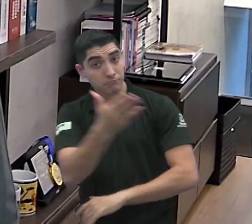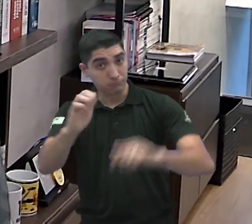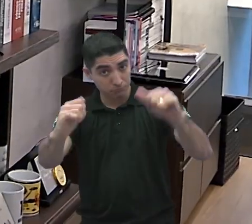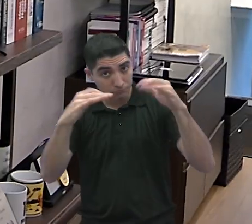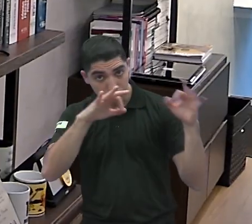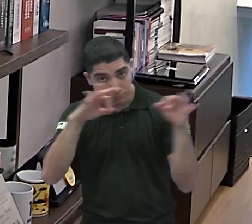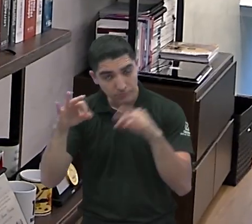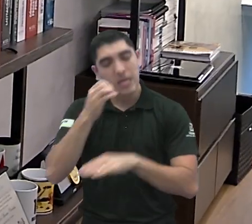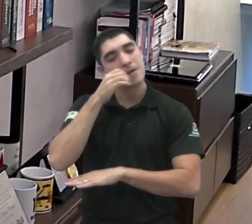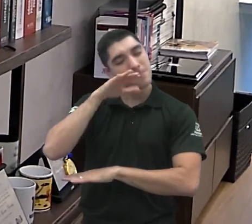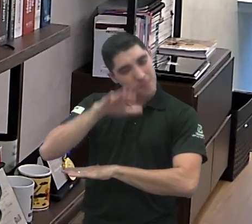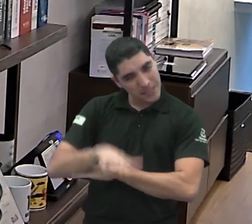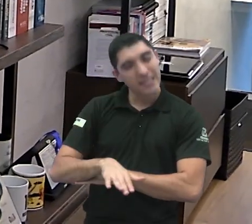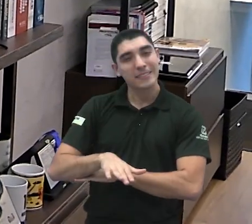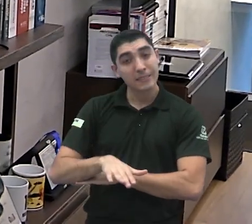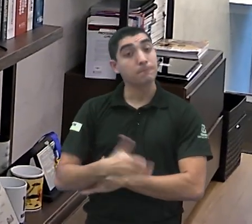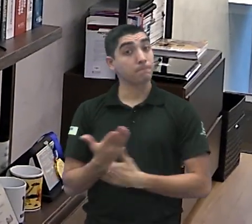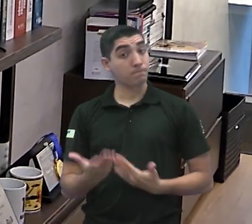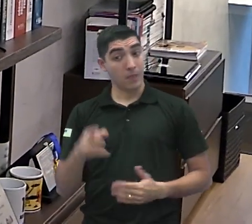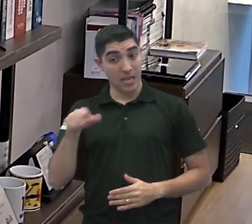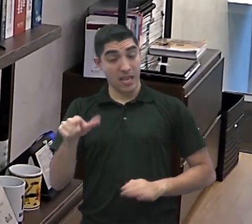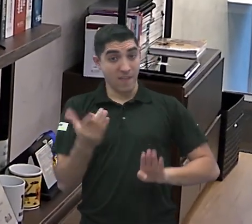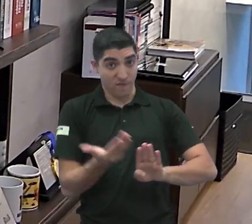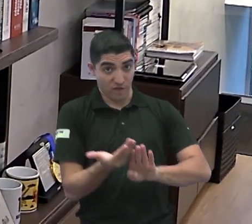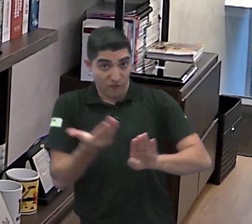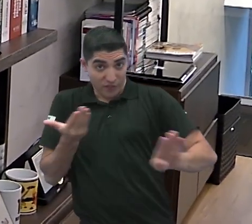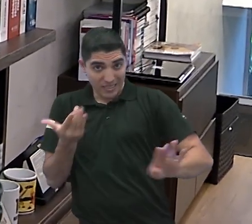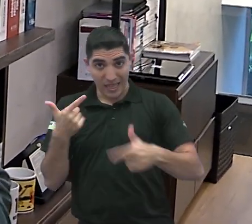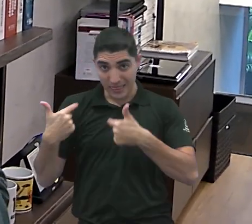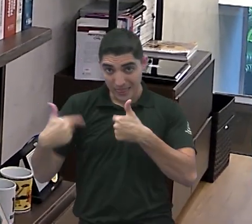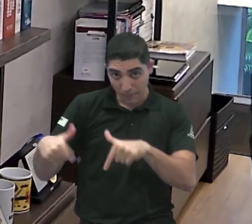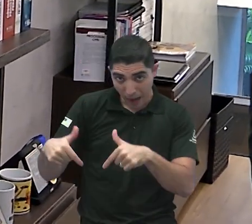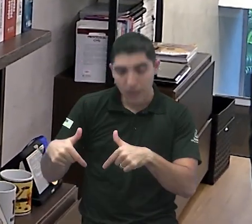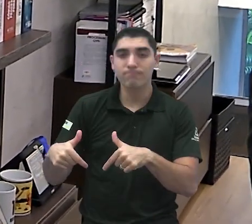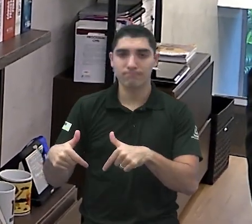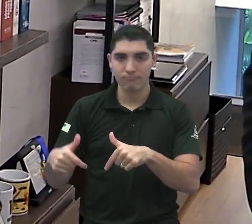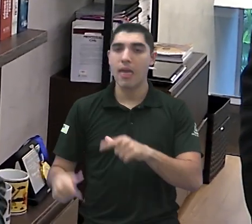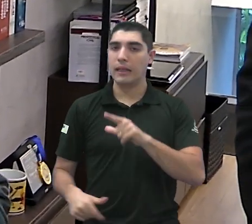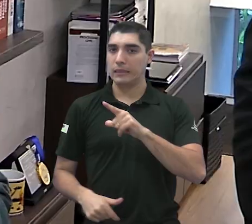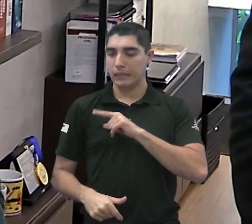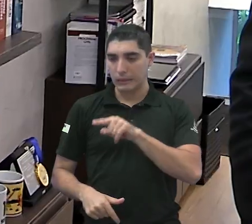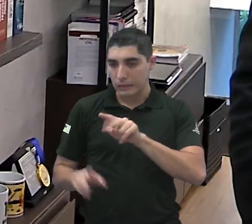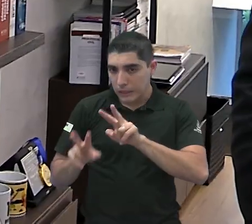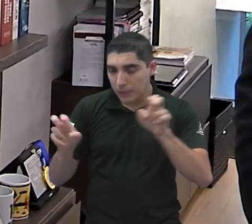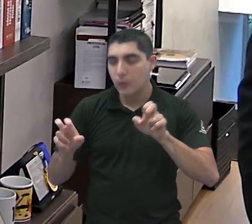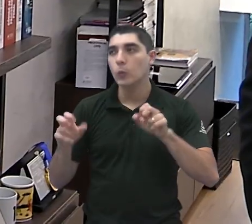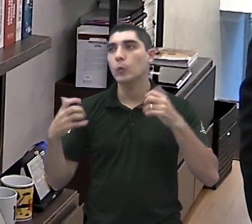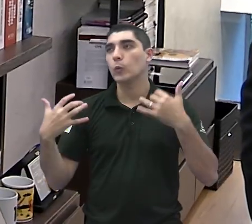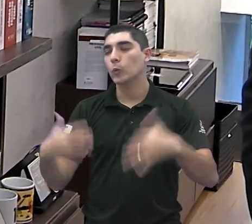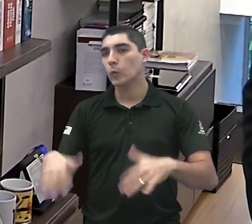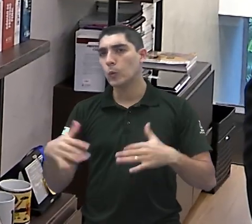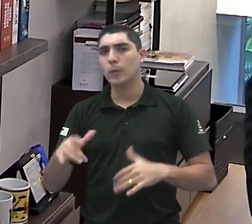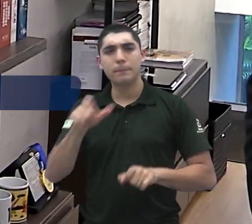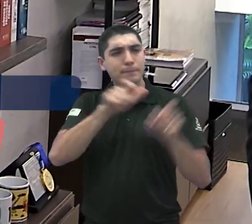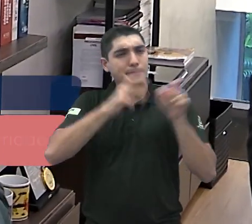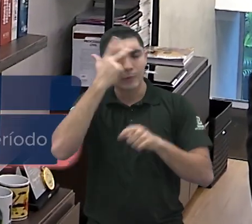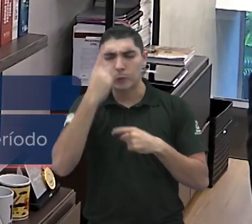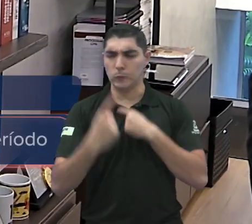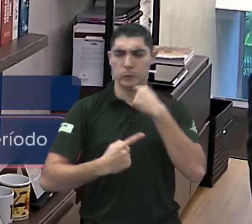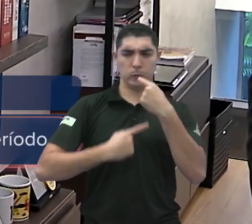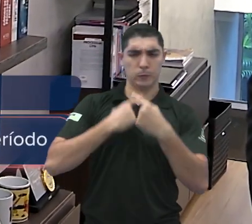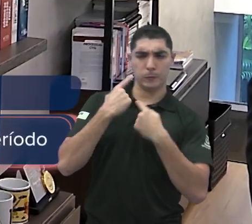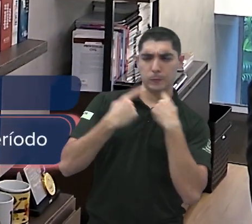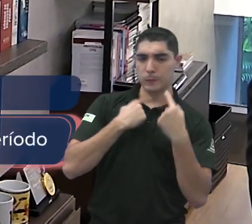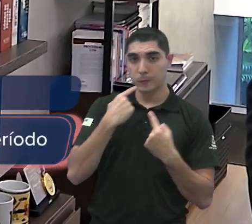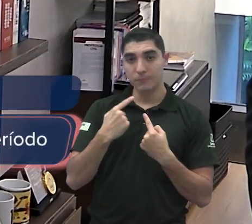Júlia, boa tarde para você, boa tarde a todos que acompanham o Boletim Legislativo. O afastamento do trabalho é um assunto complexo,